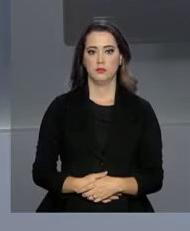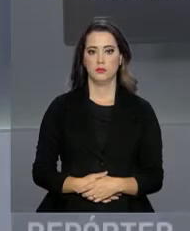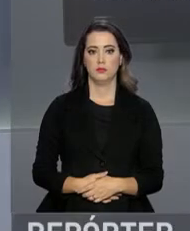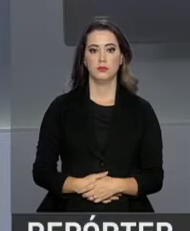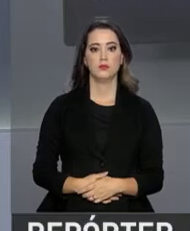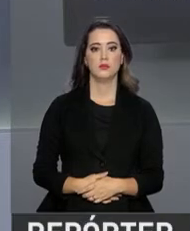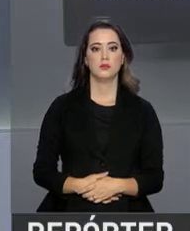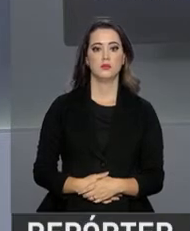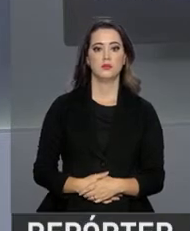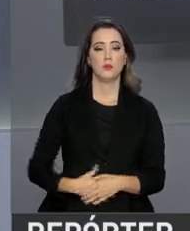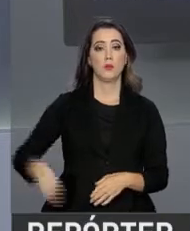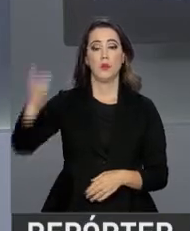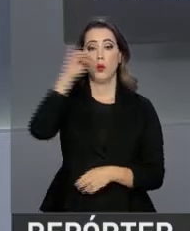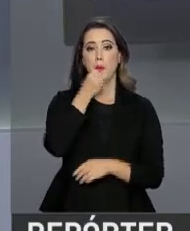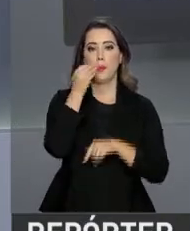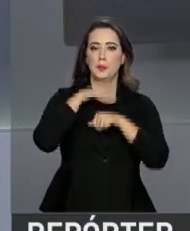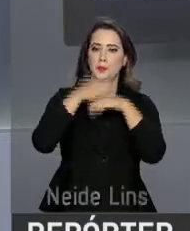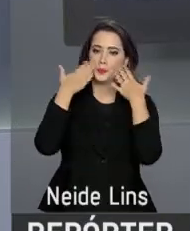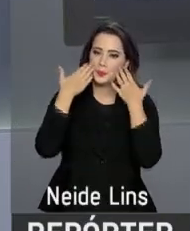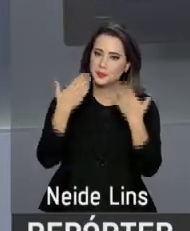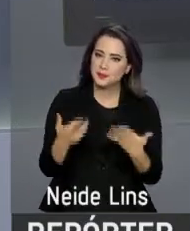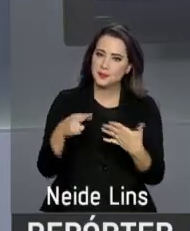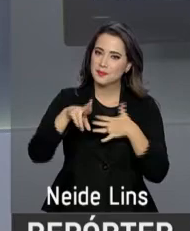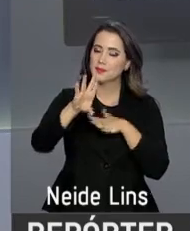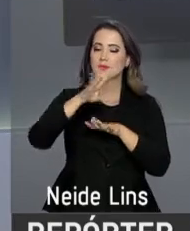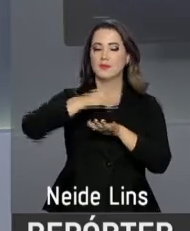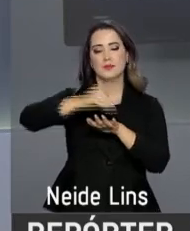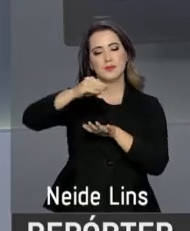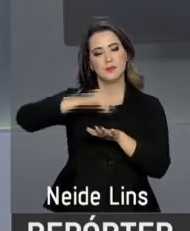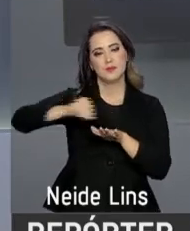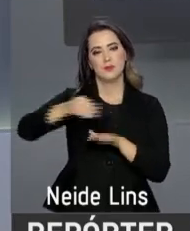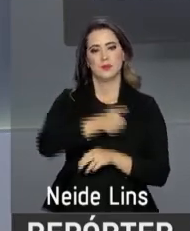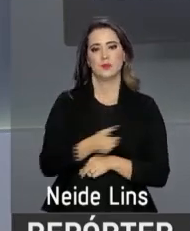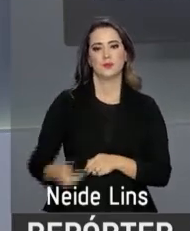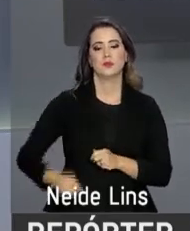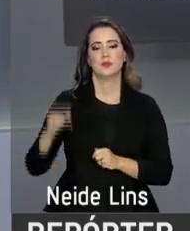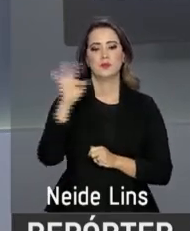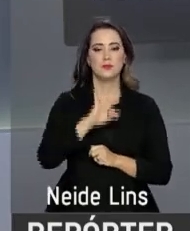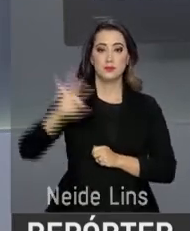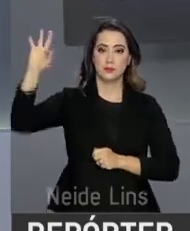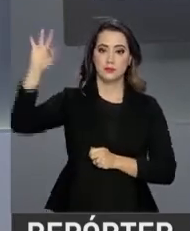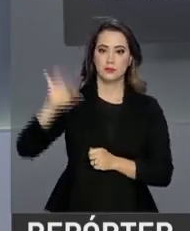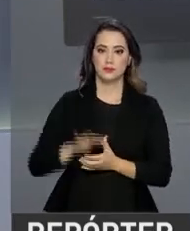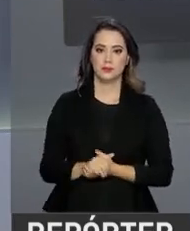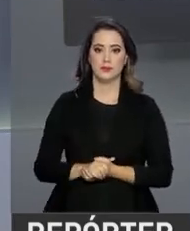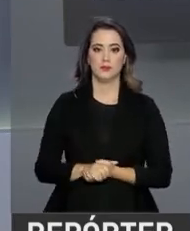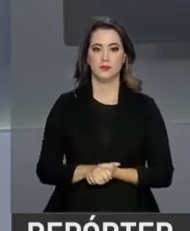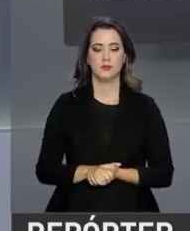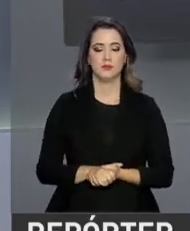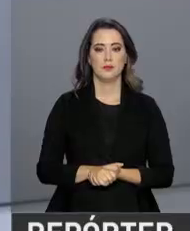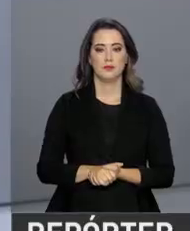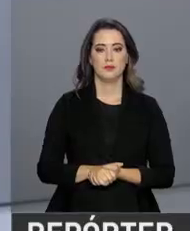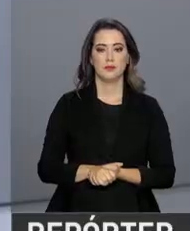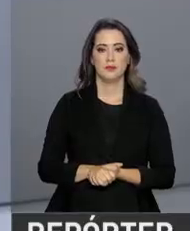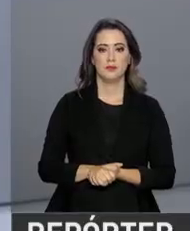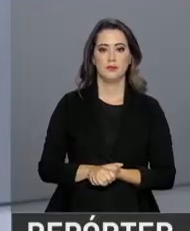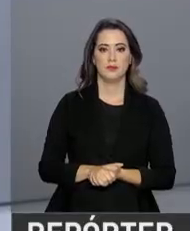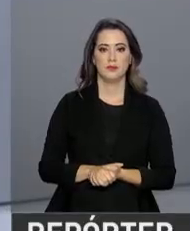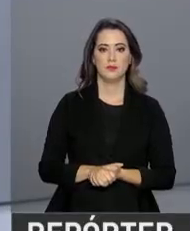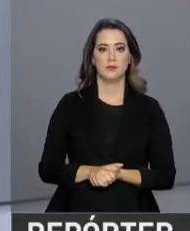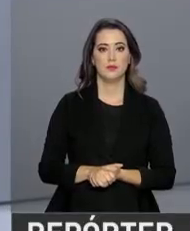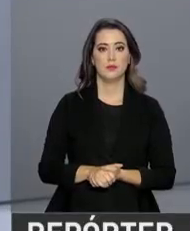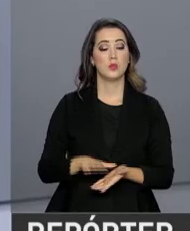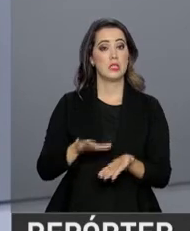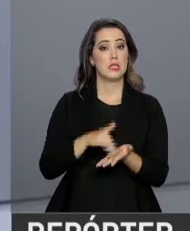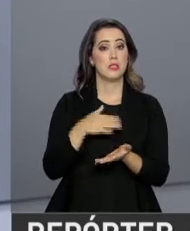olá boa noite estamos de volta com o repórter nbr com as notícias do governo federal à secretaria